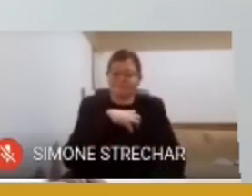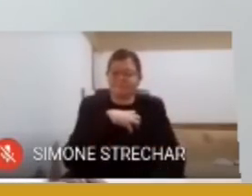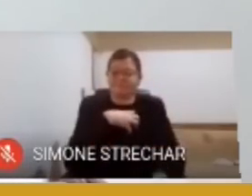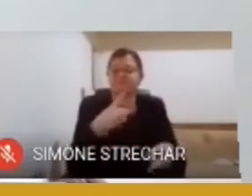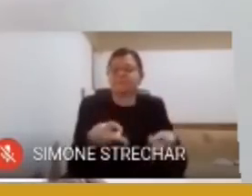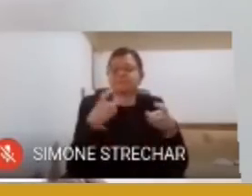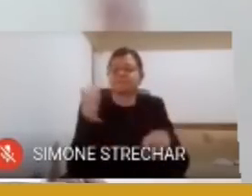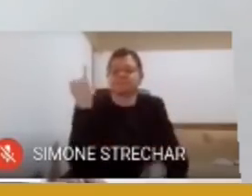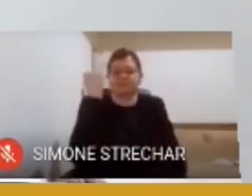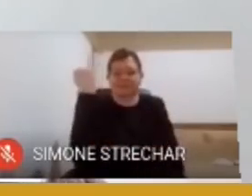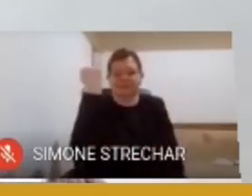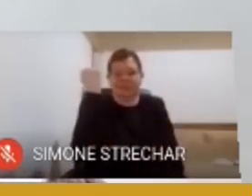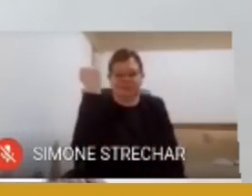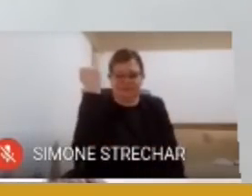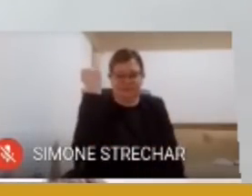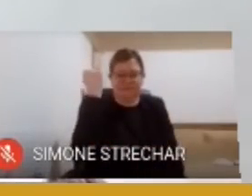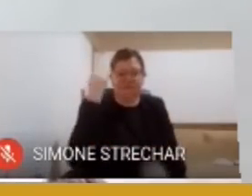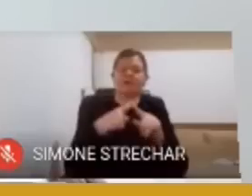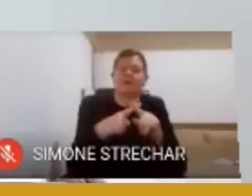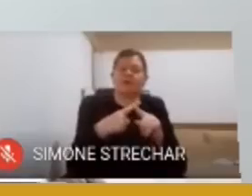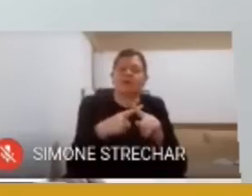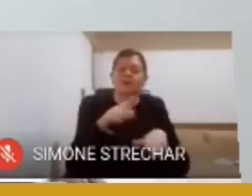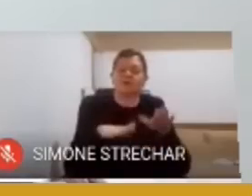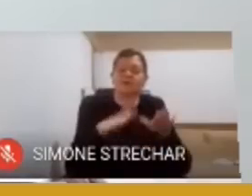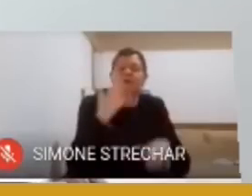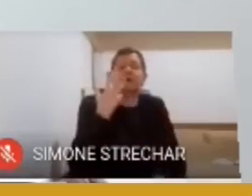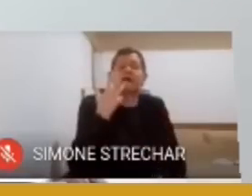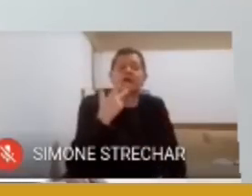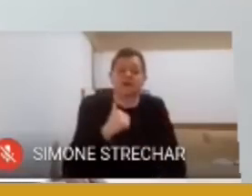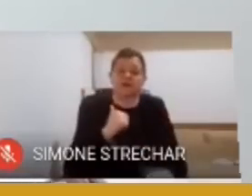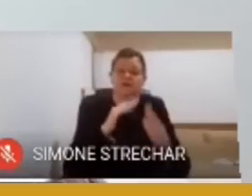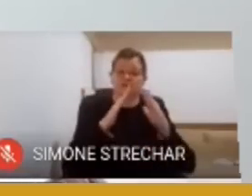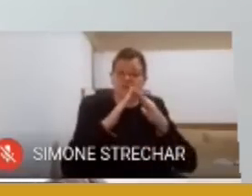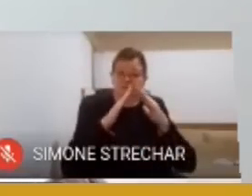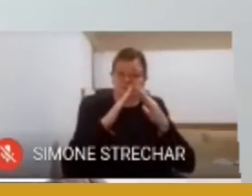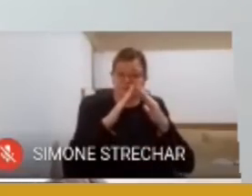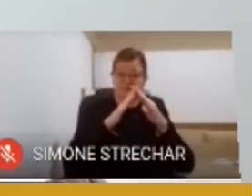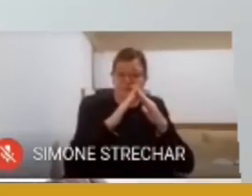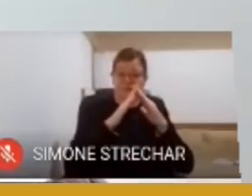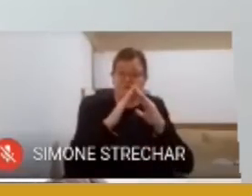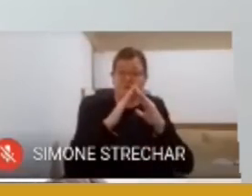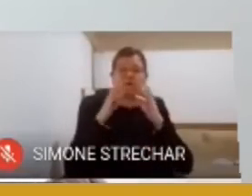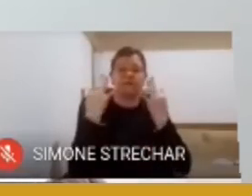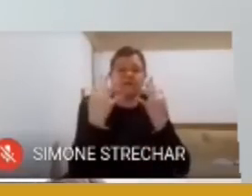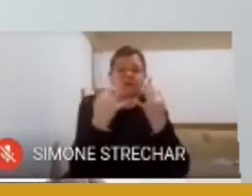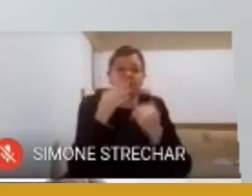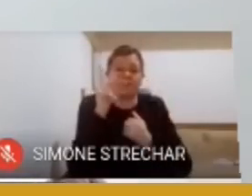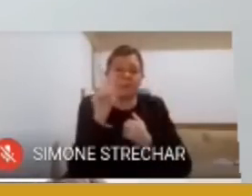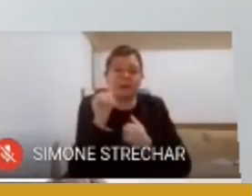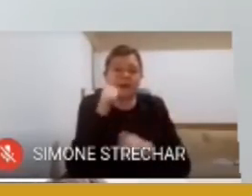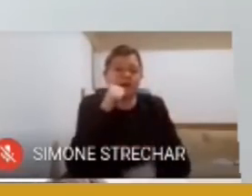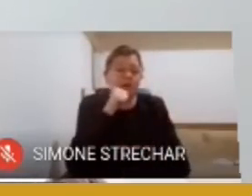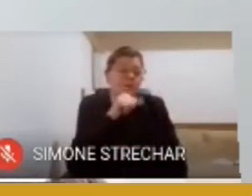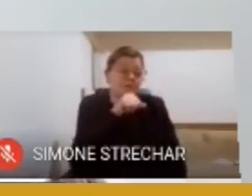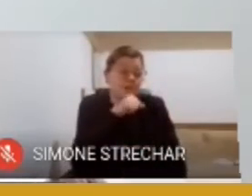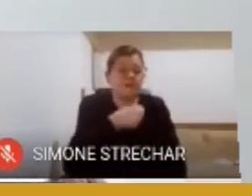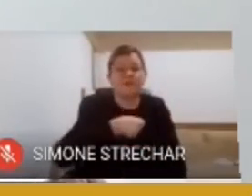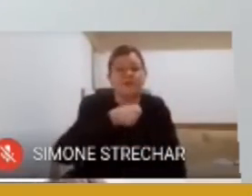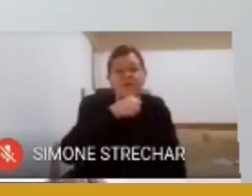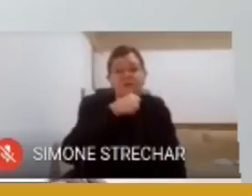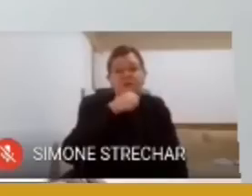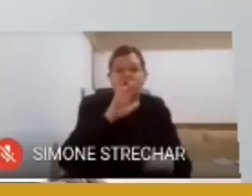os avós, os adultos não estão assistindo a aula. Então, nós temos um mecanismo importante, né, nessa aula remota, de